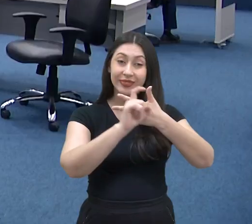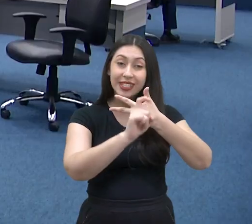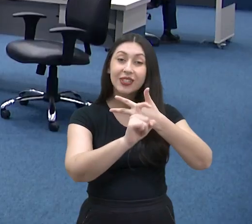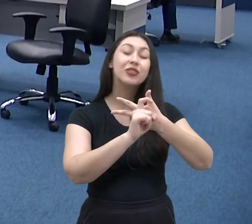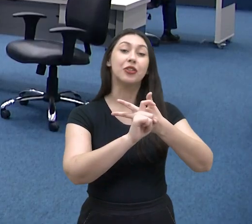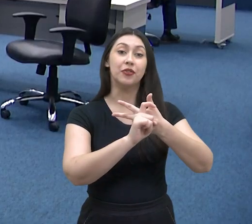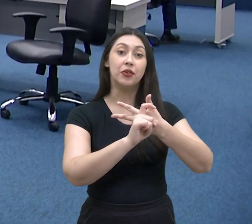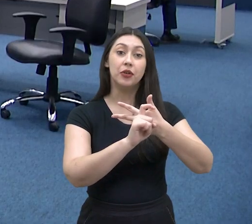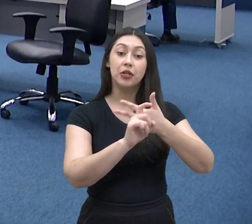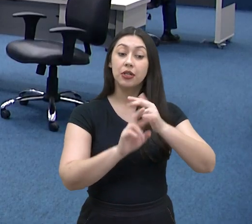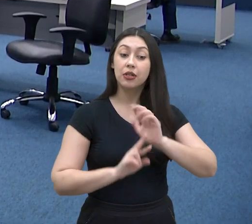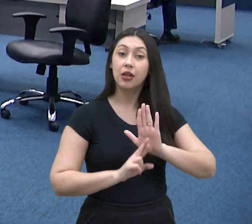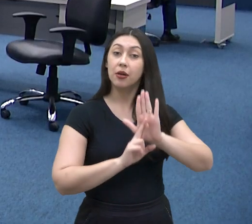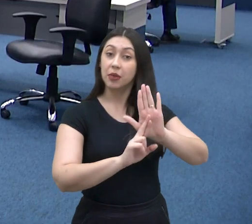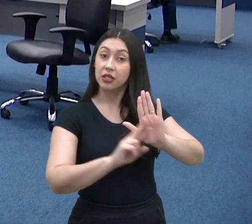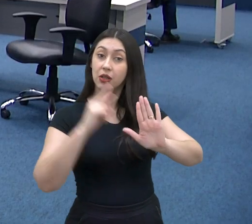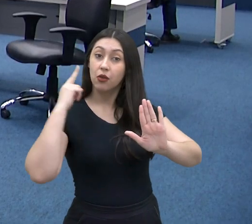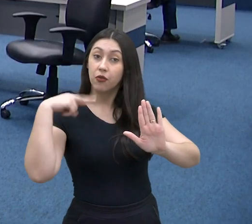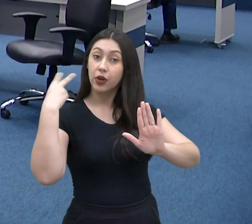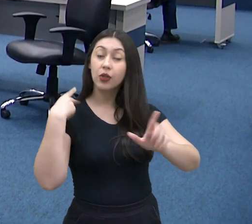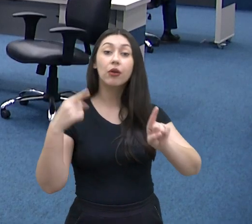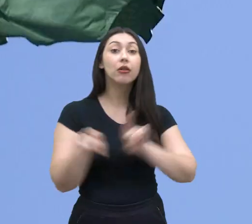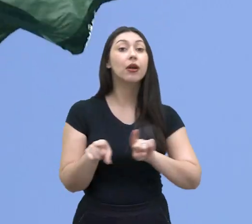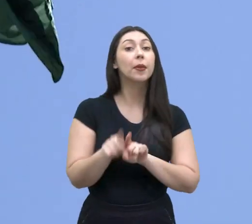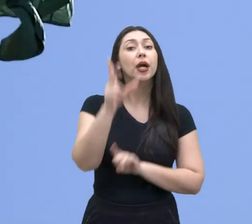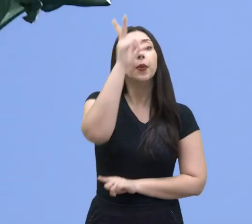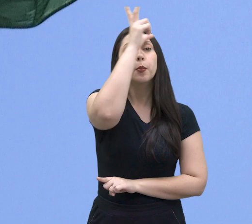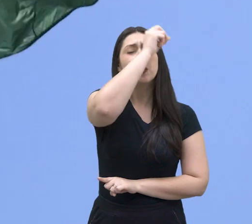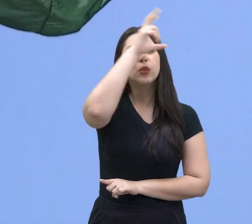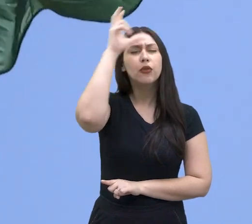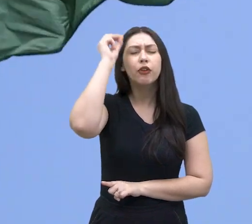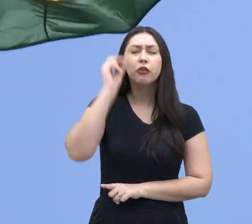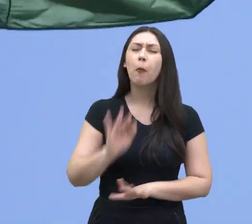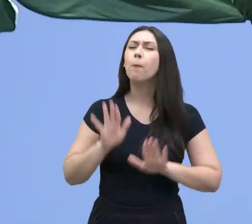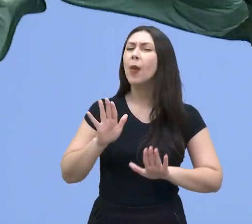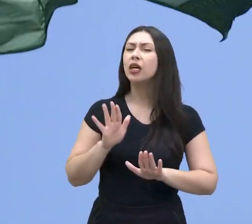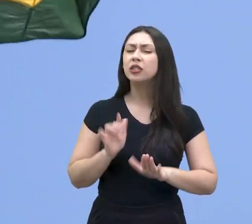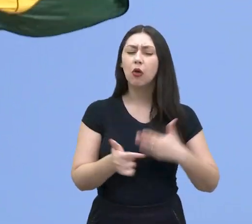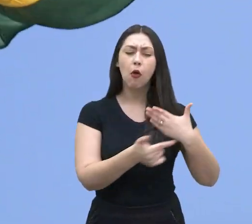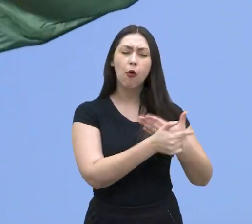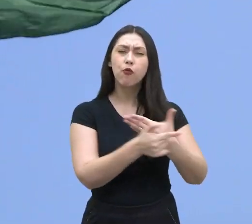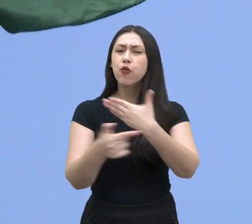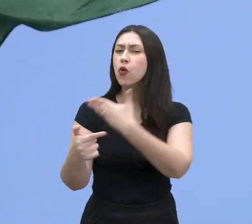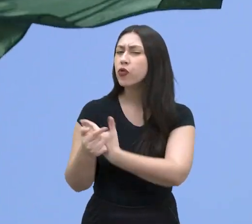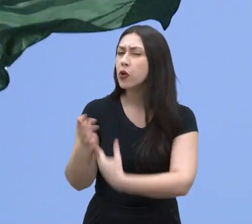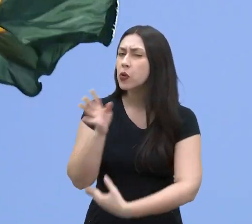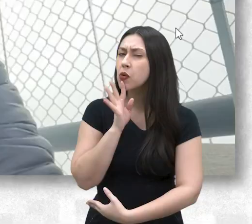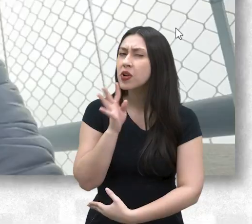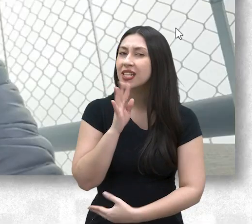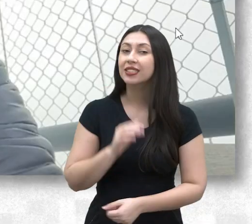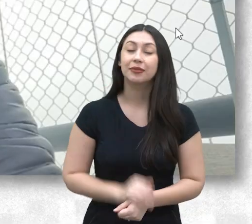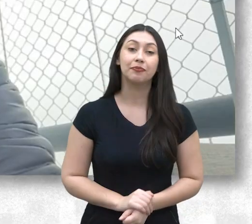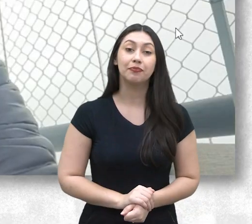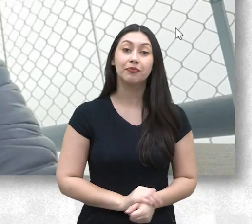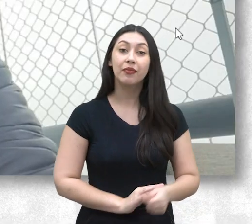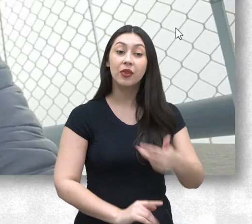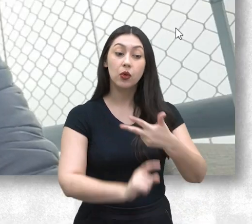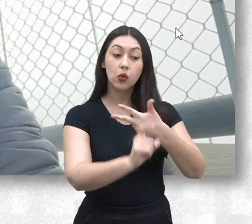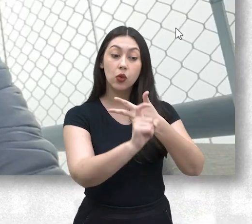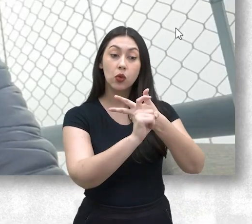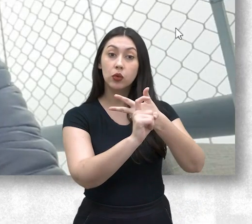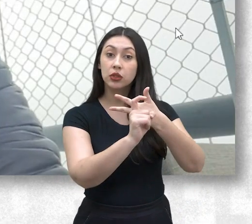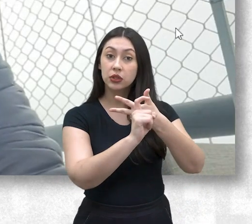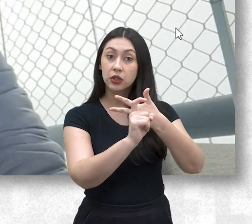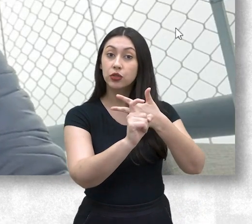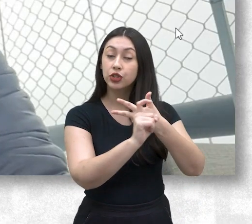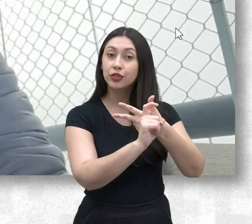executivo, representados por vereadores e prefeito. Mas você sabe quais são as funções de cada poder? O poder executivo,